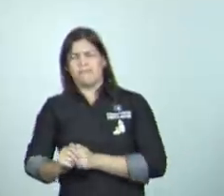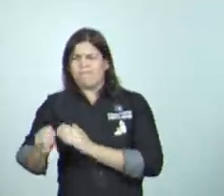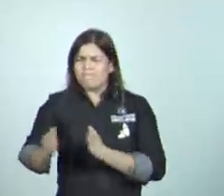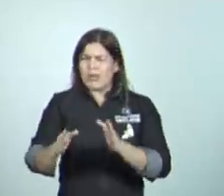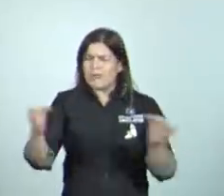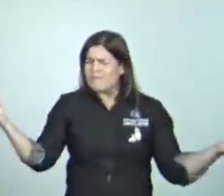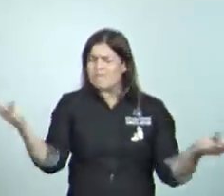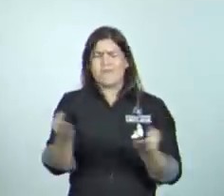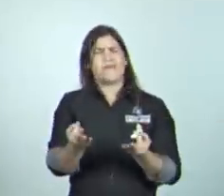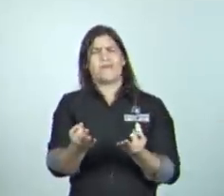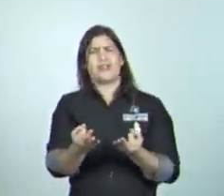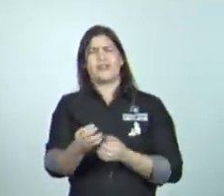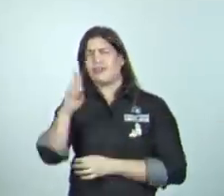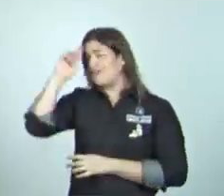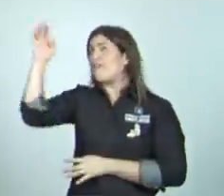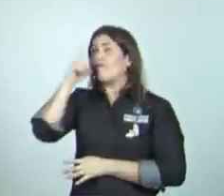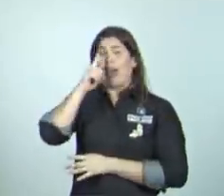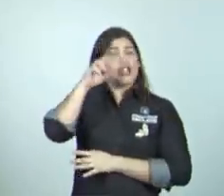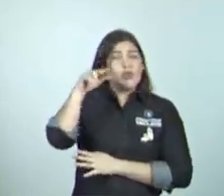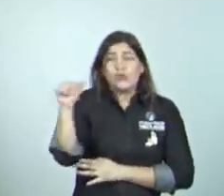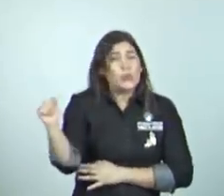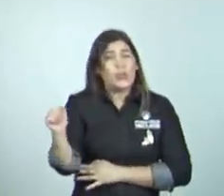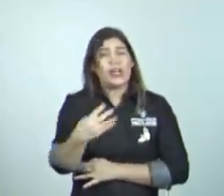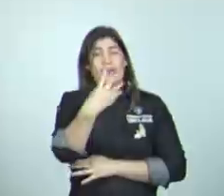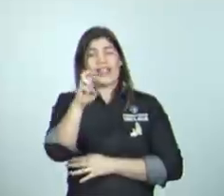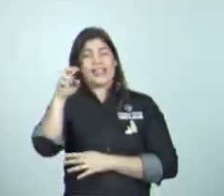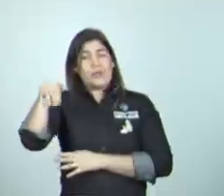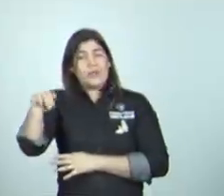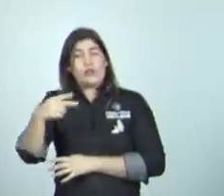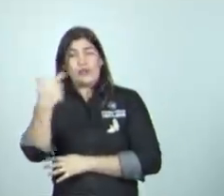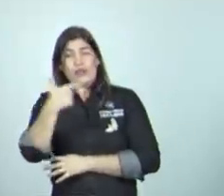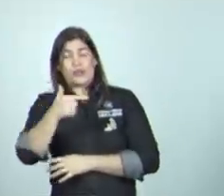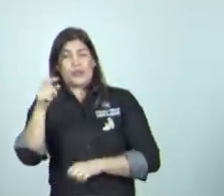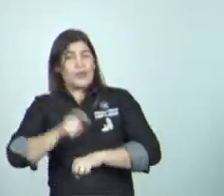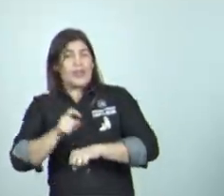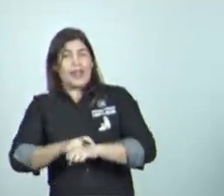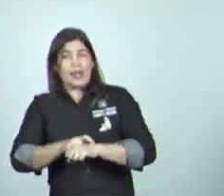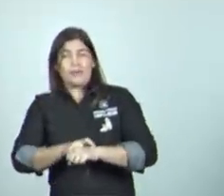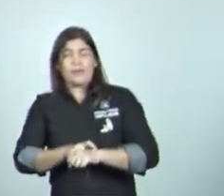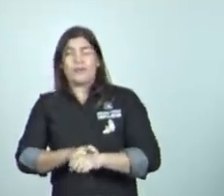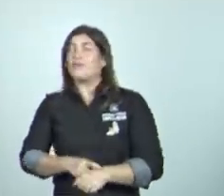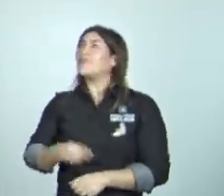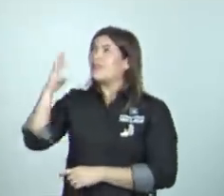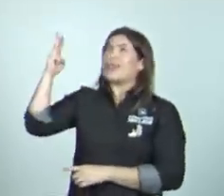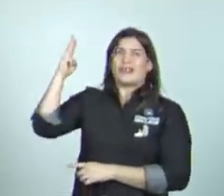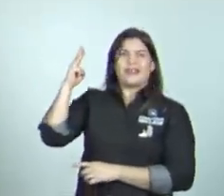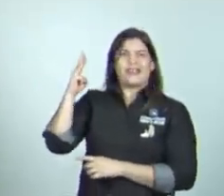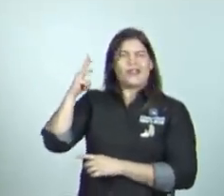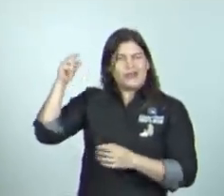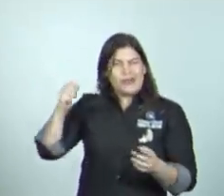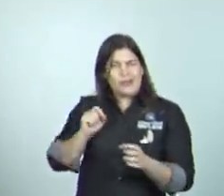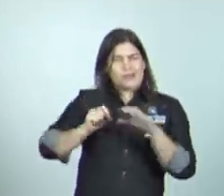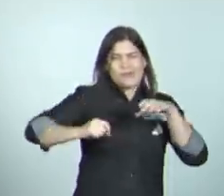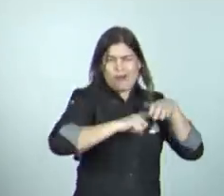o seu não falha 45 em quanto tempo se preciso for o seu faz três gols e a gente